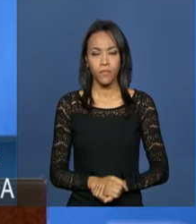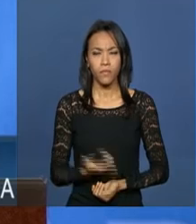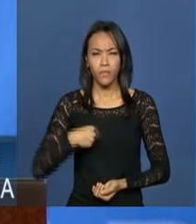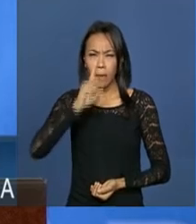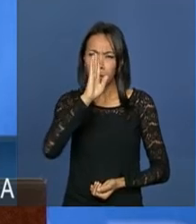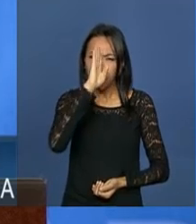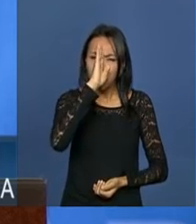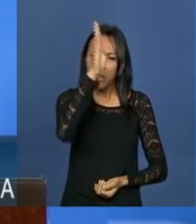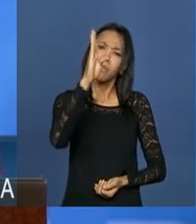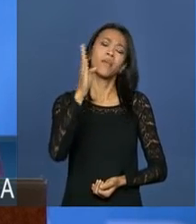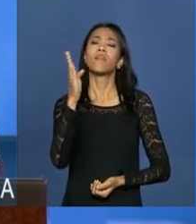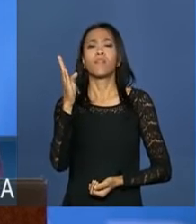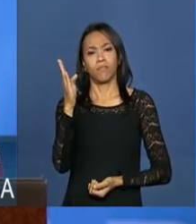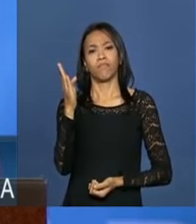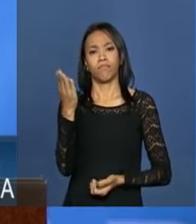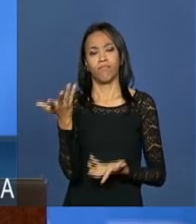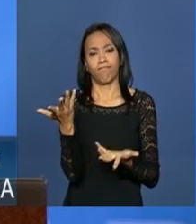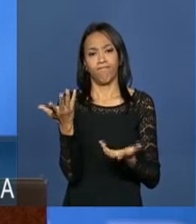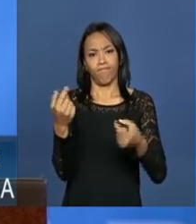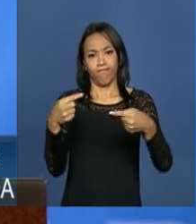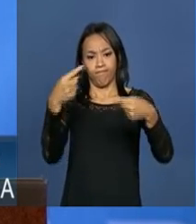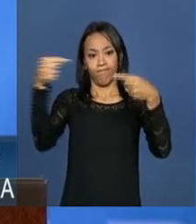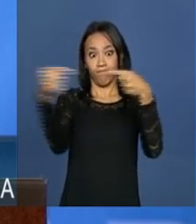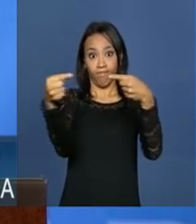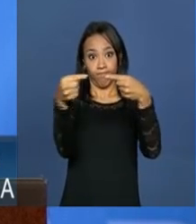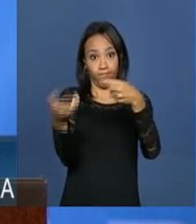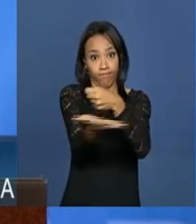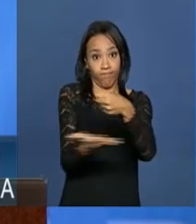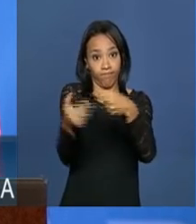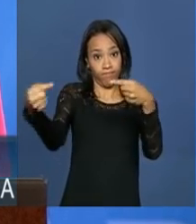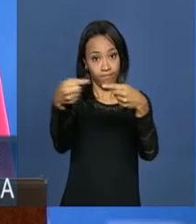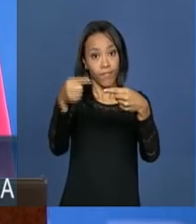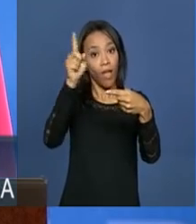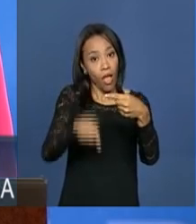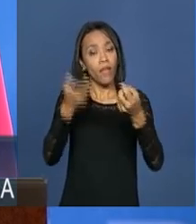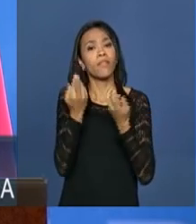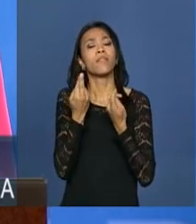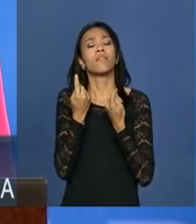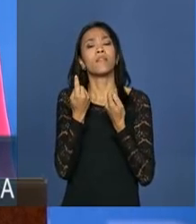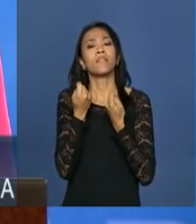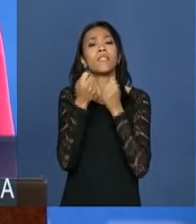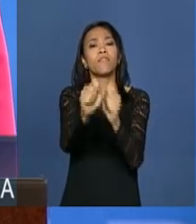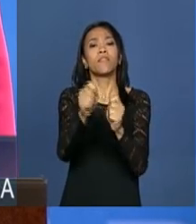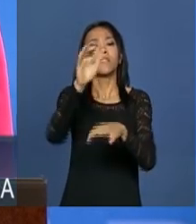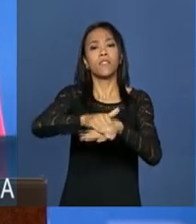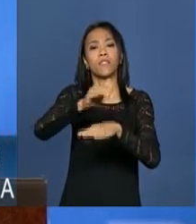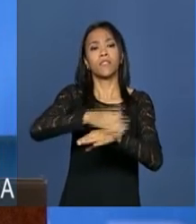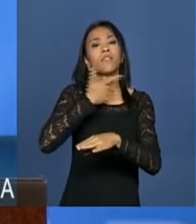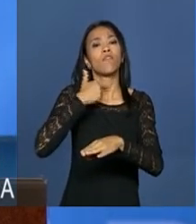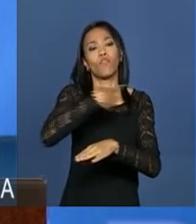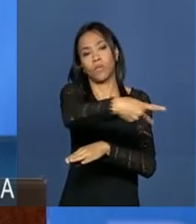A primeira premissa deve ser a defesa da vontade popular